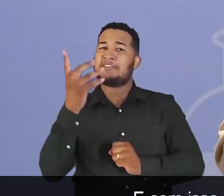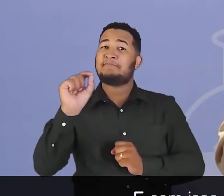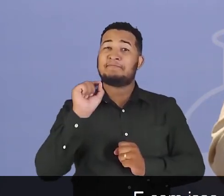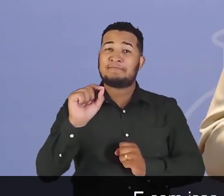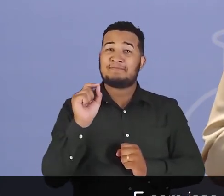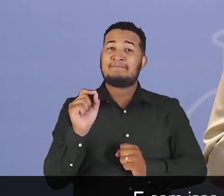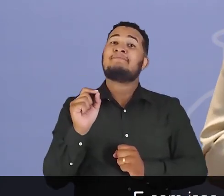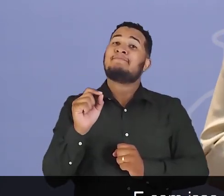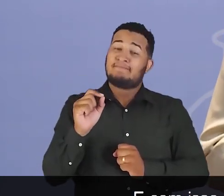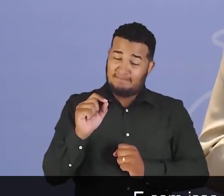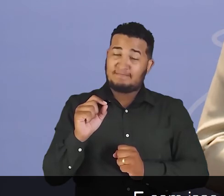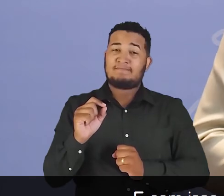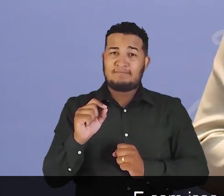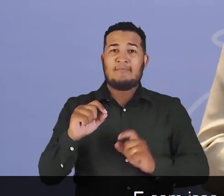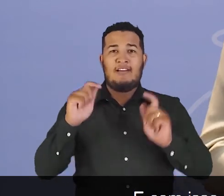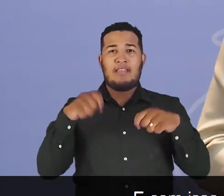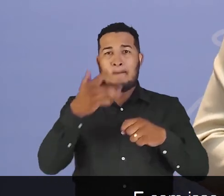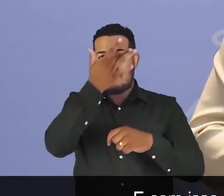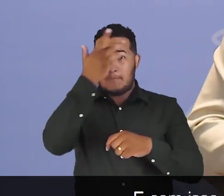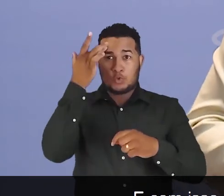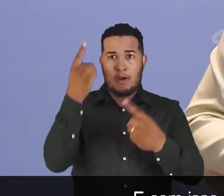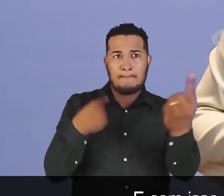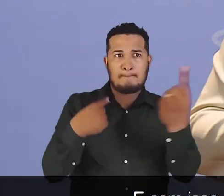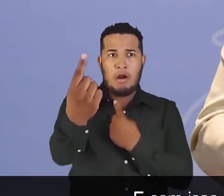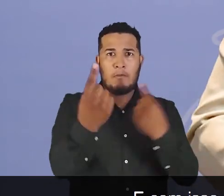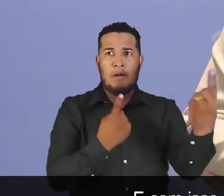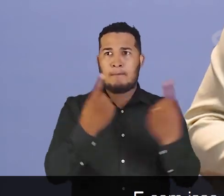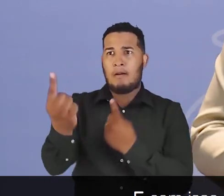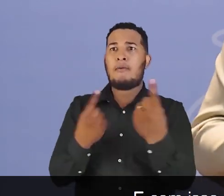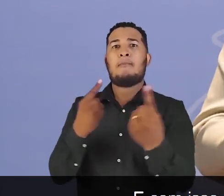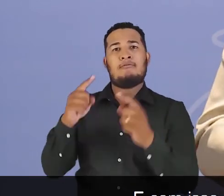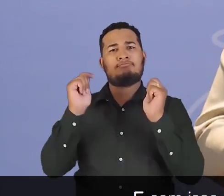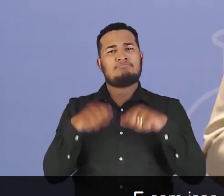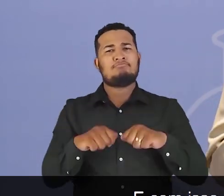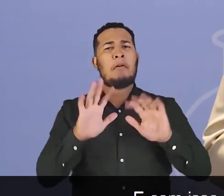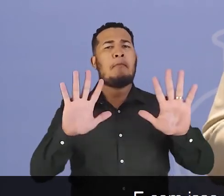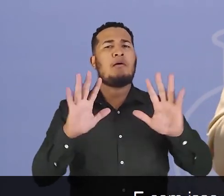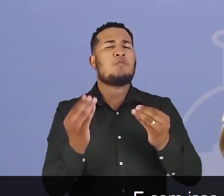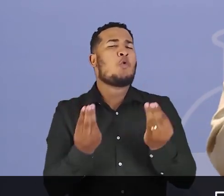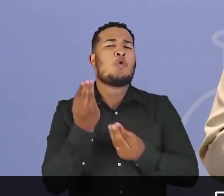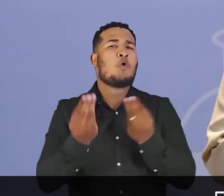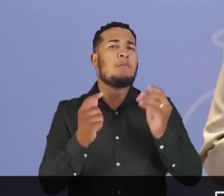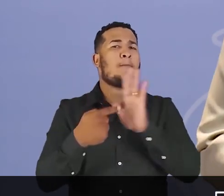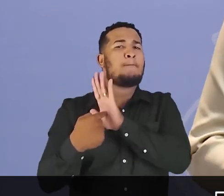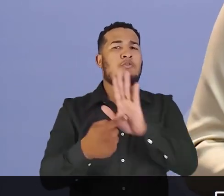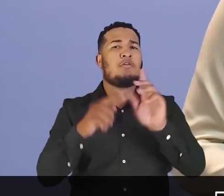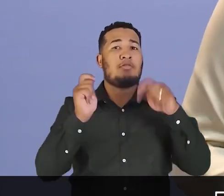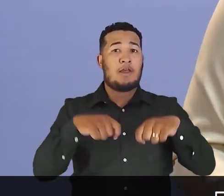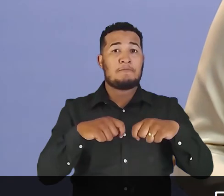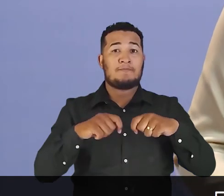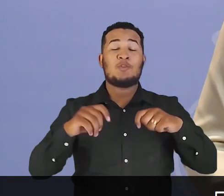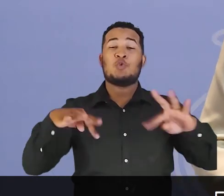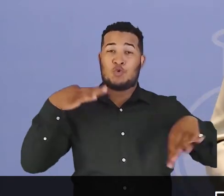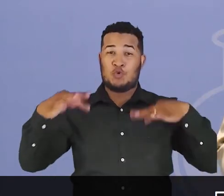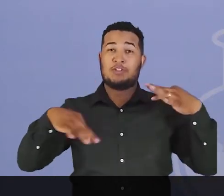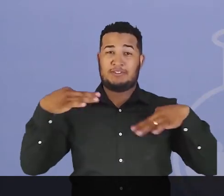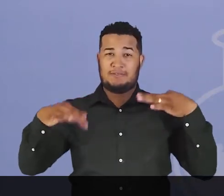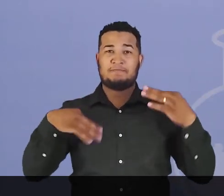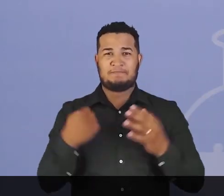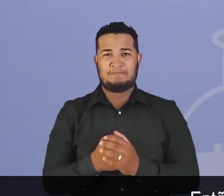com isso o que vai ocorrer? Você tem um fluxo de pessoas mais intenso. E de que forma a gente pode demonstrar esse fluxo?